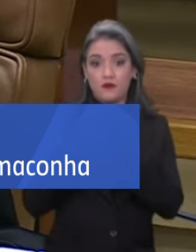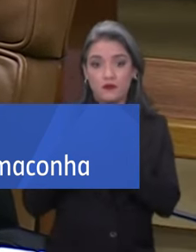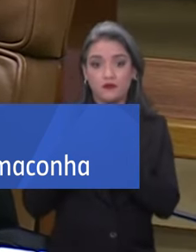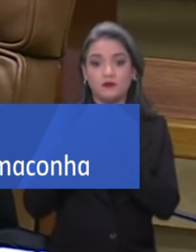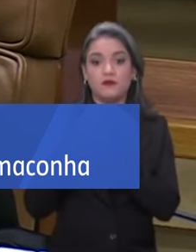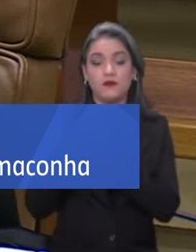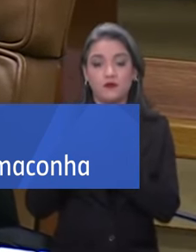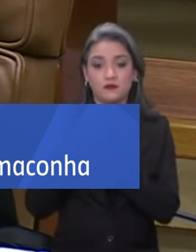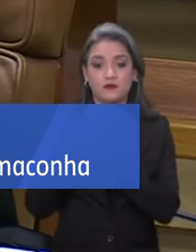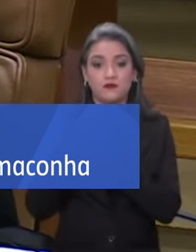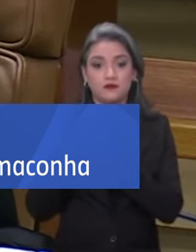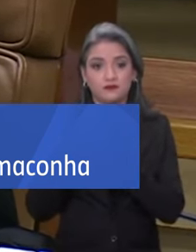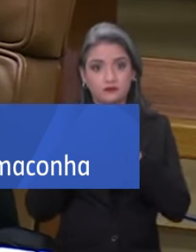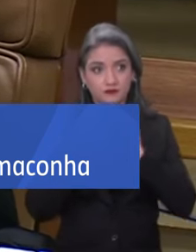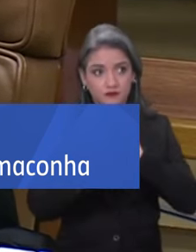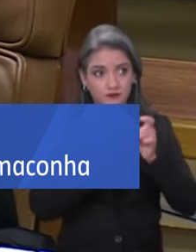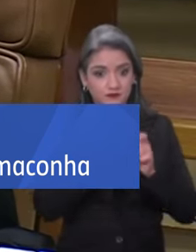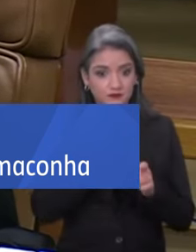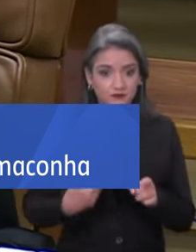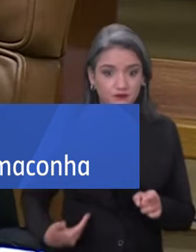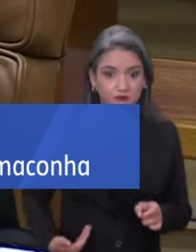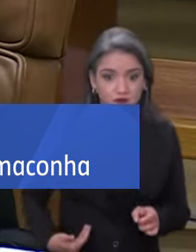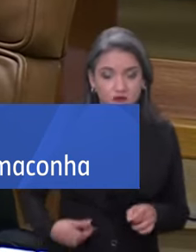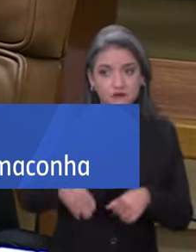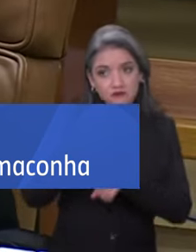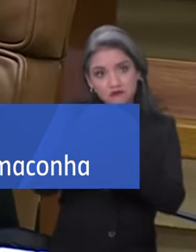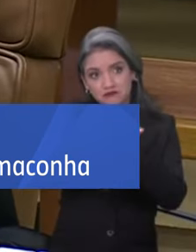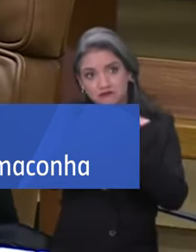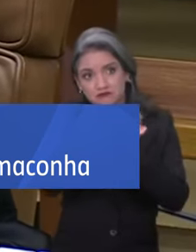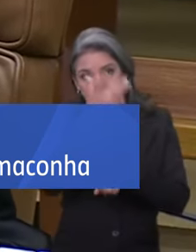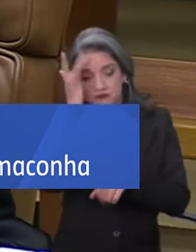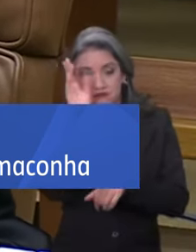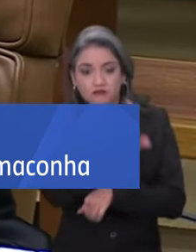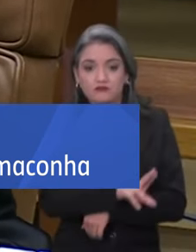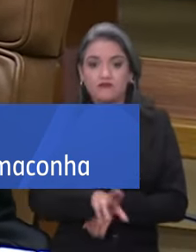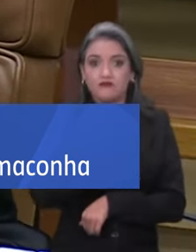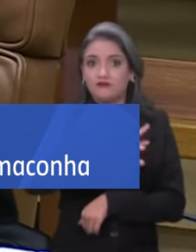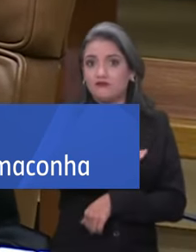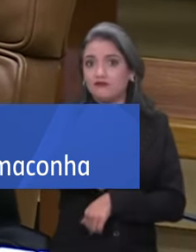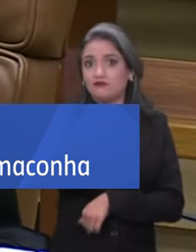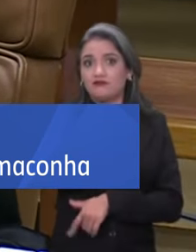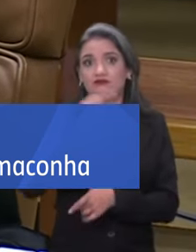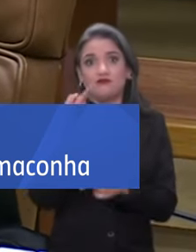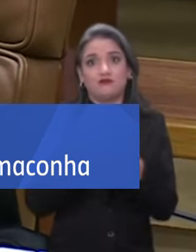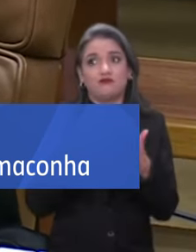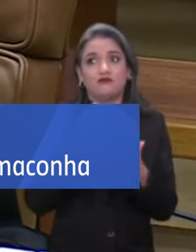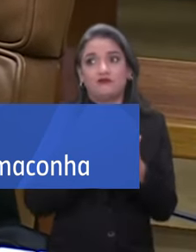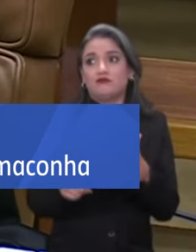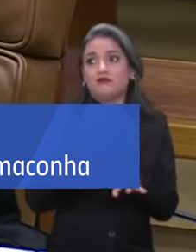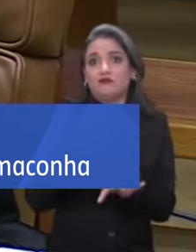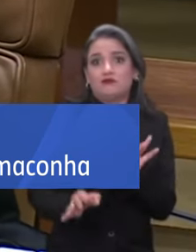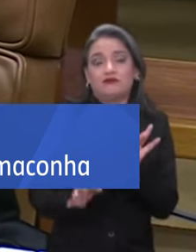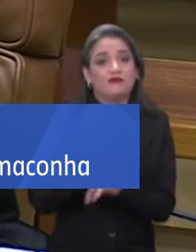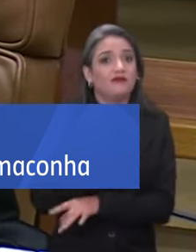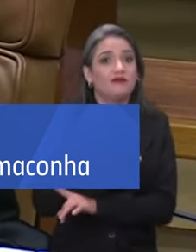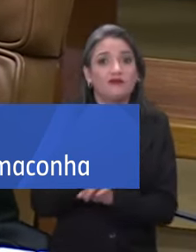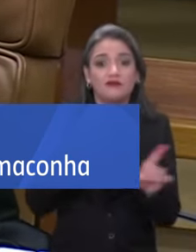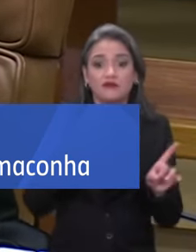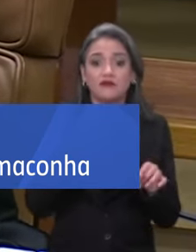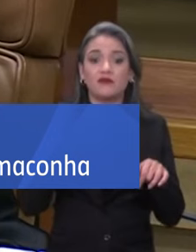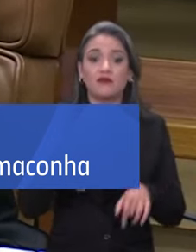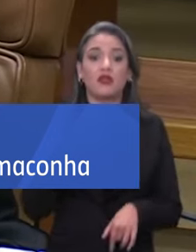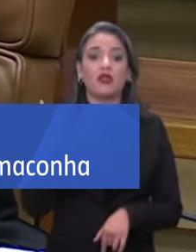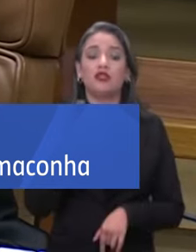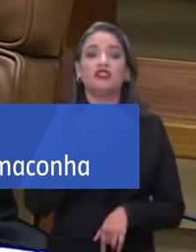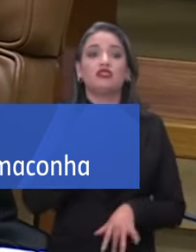A administração pública cuida dos usuários. Eles não são problema da justiça. Nós estamos aqui assumindo para